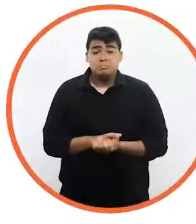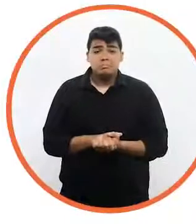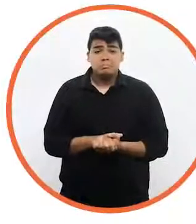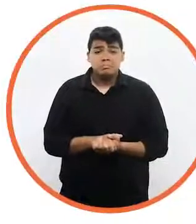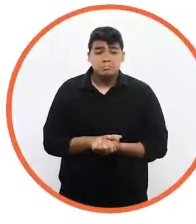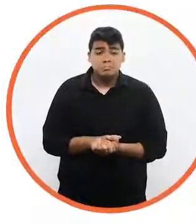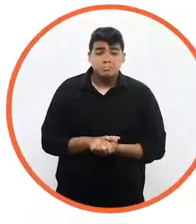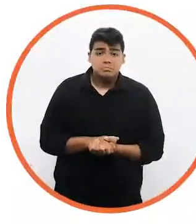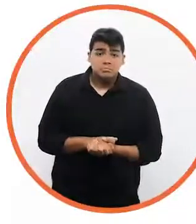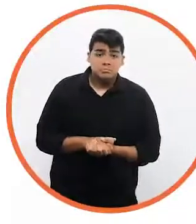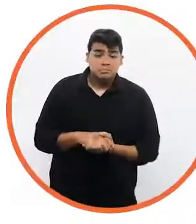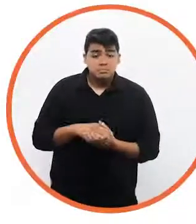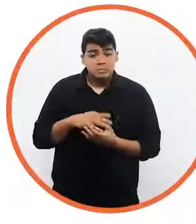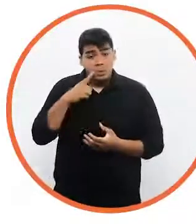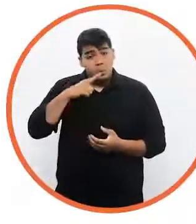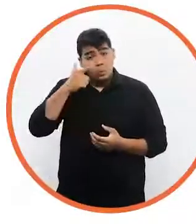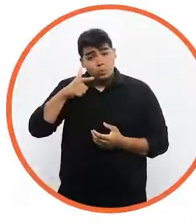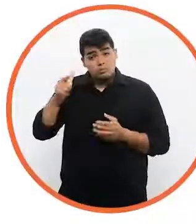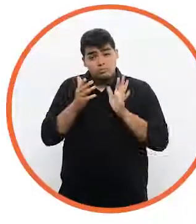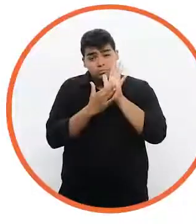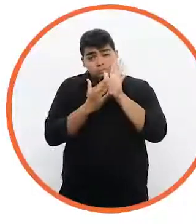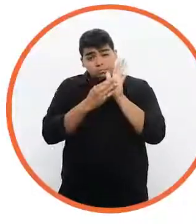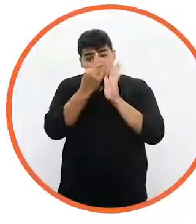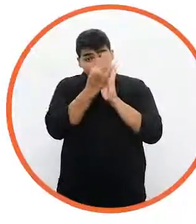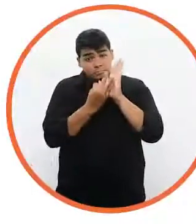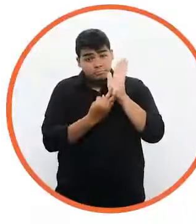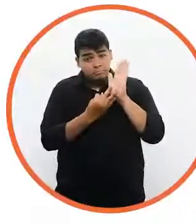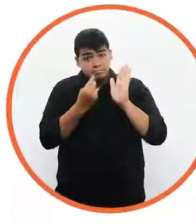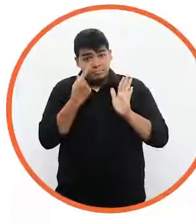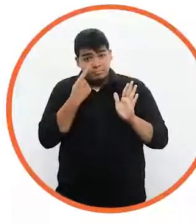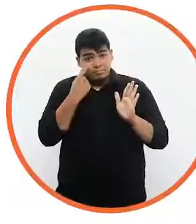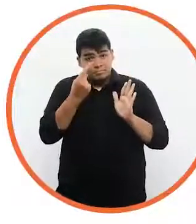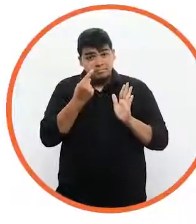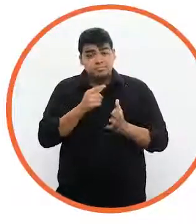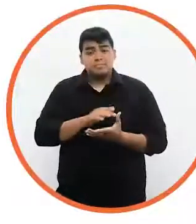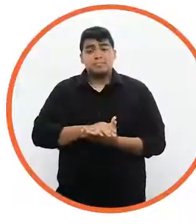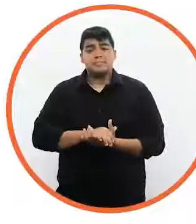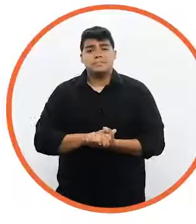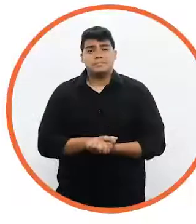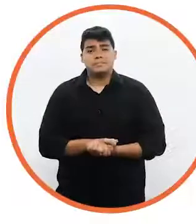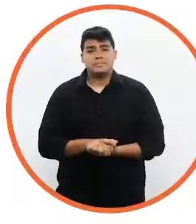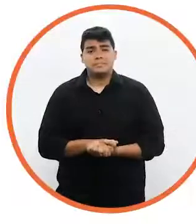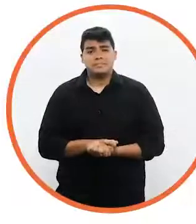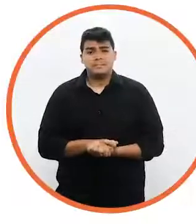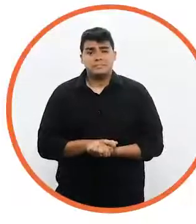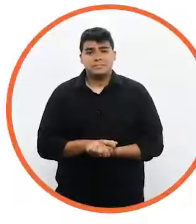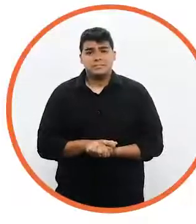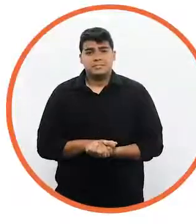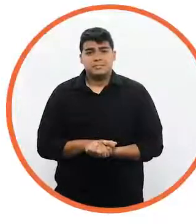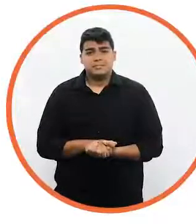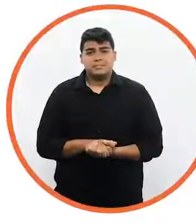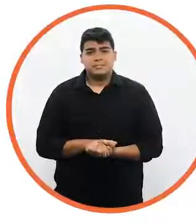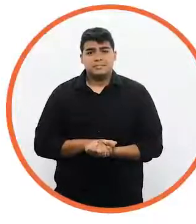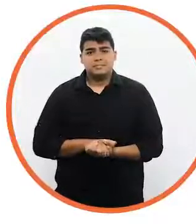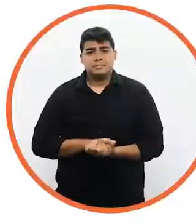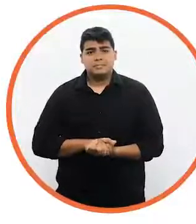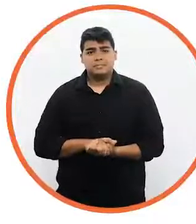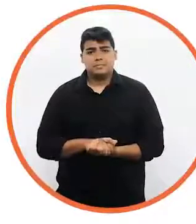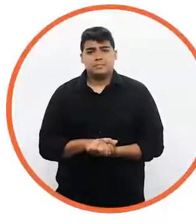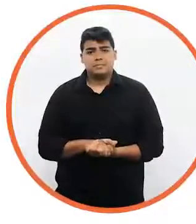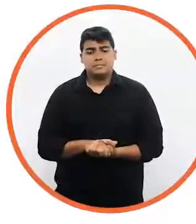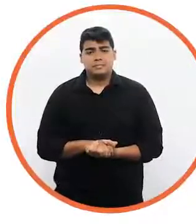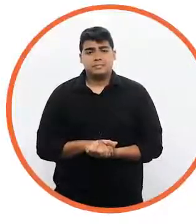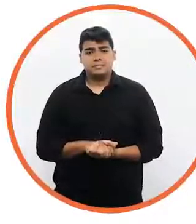Bem, a questão proposta diz assim: quando Zabalita chega à praça, se